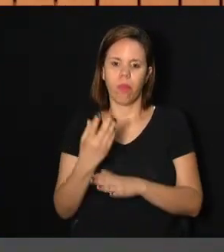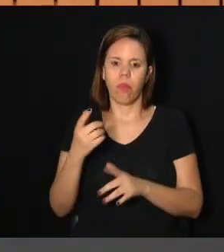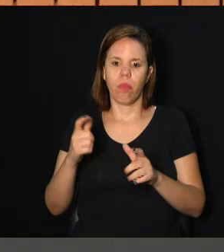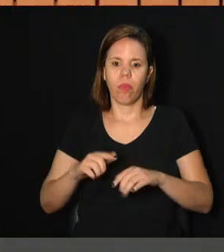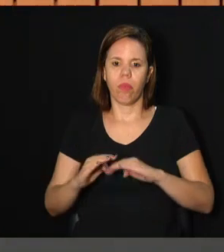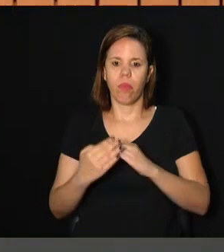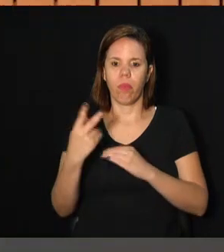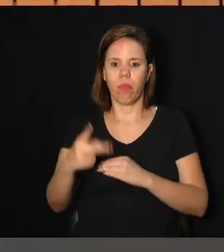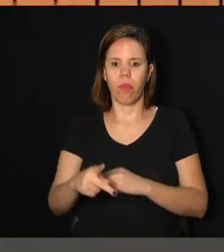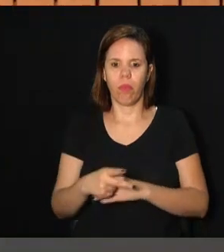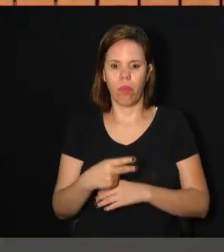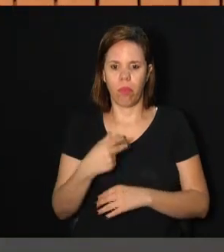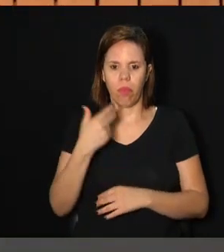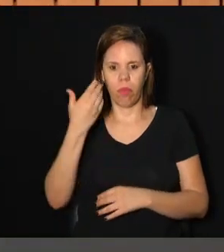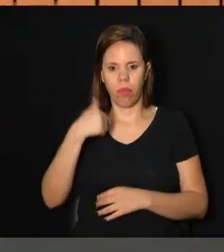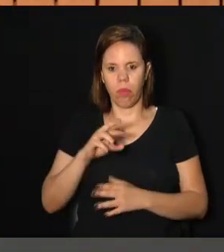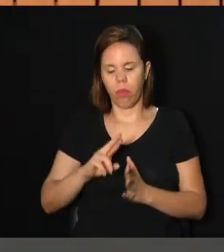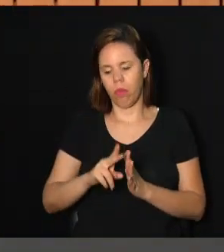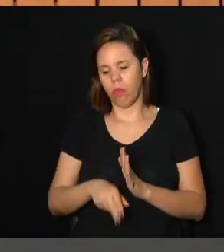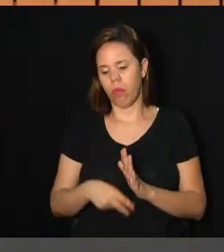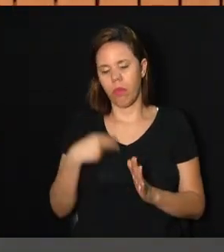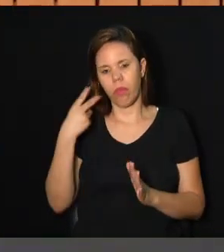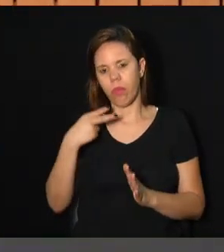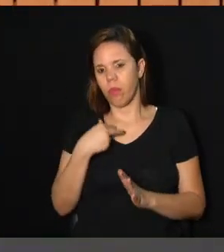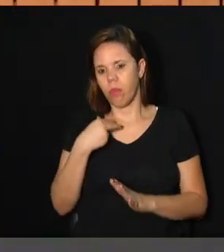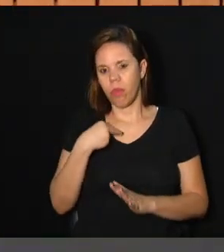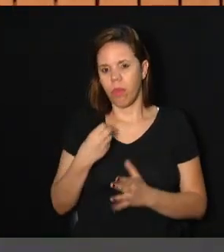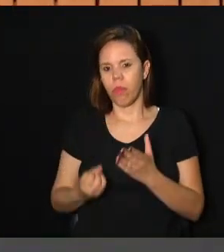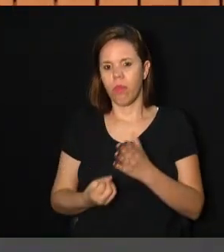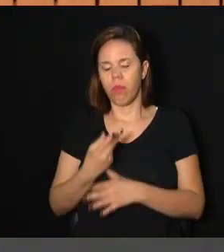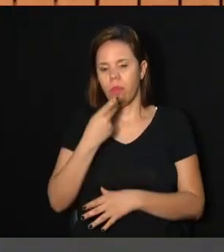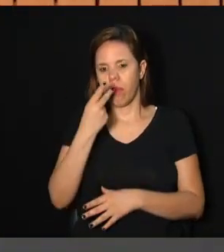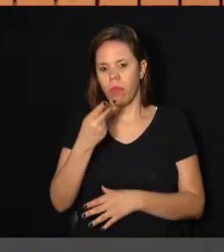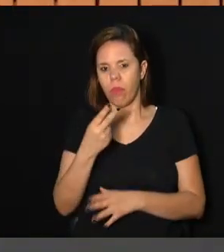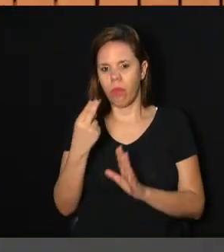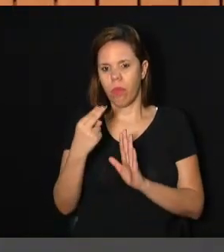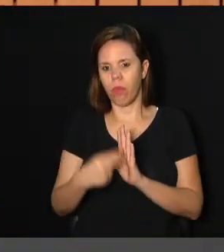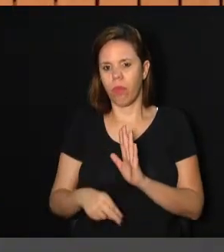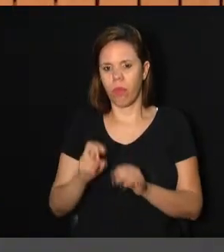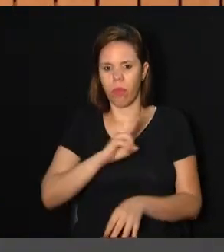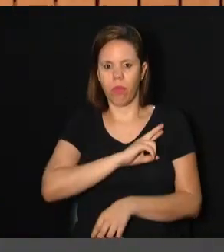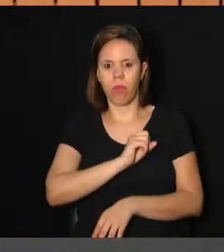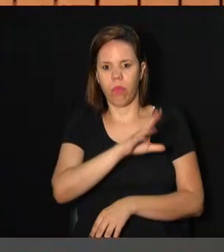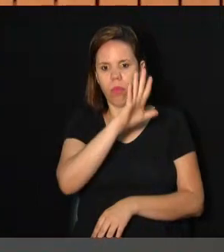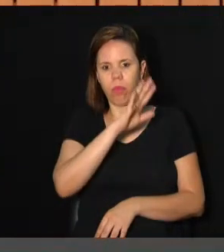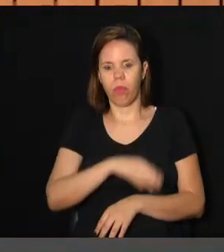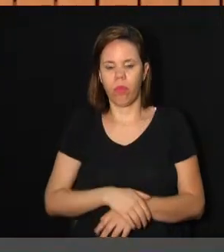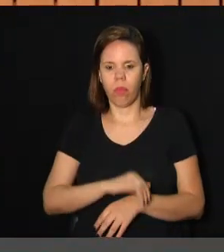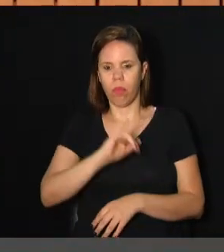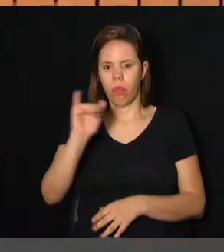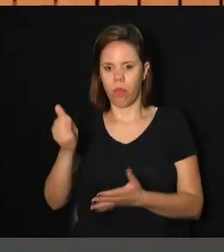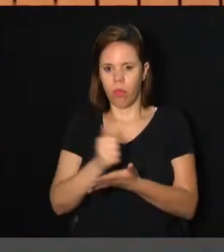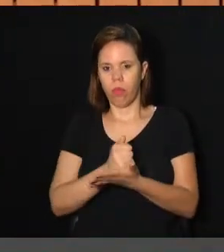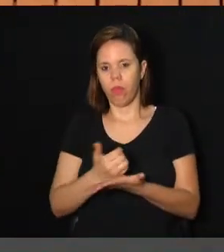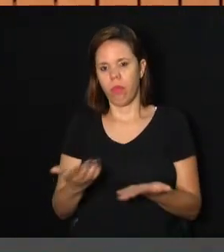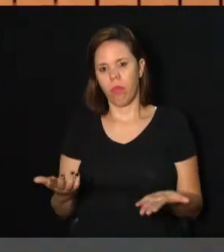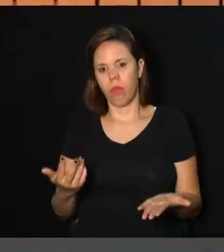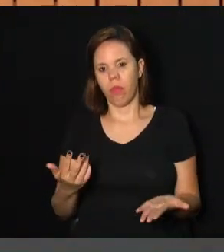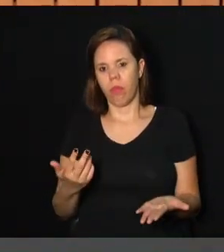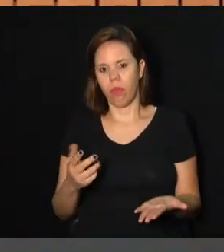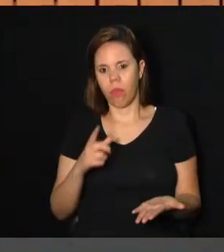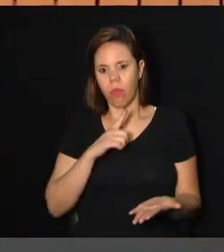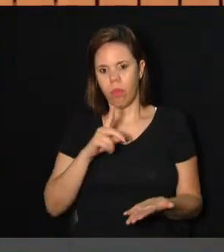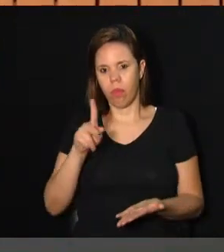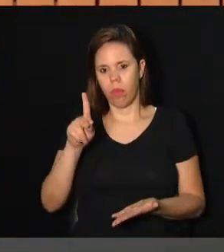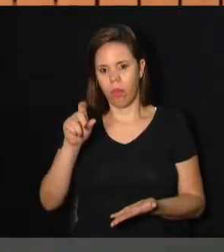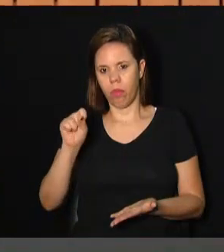dele. Eu, mais alguns outros vereadores, que posso denominar aqui, Rubens Gás, o próprio J. Silva mesmo, que tem do